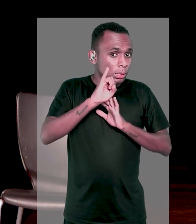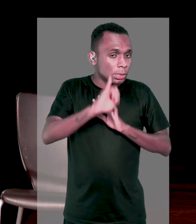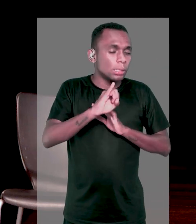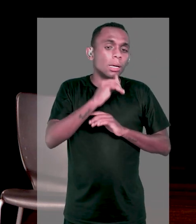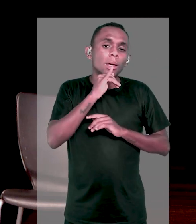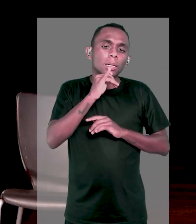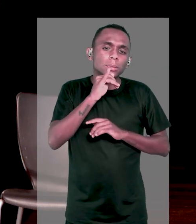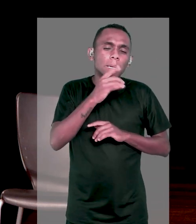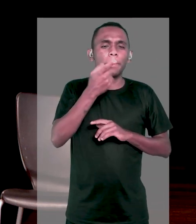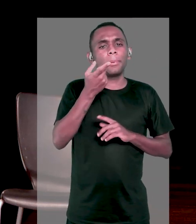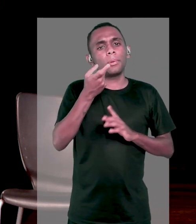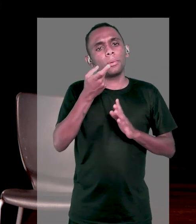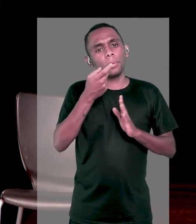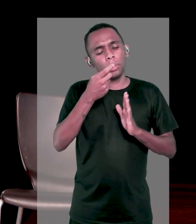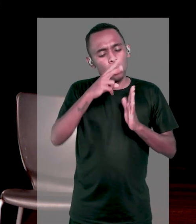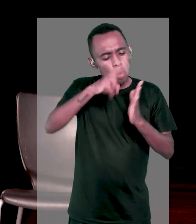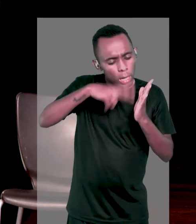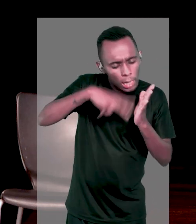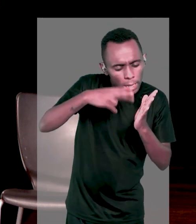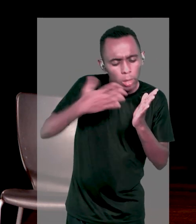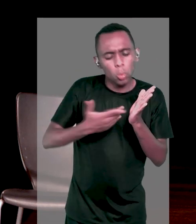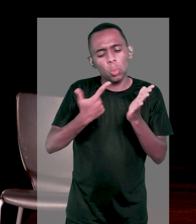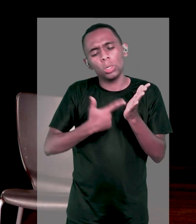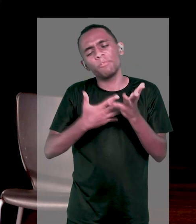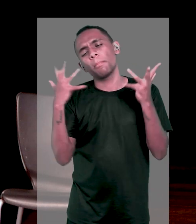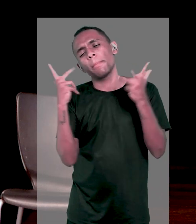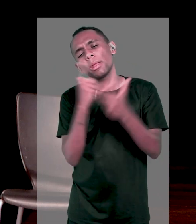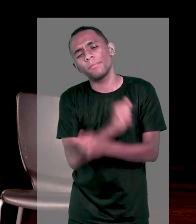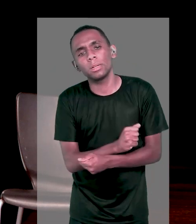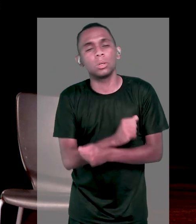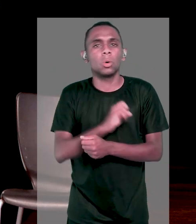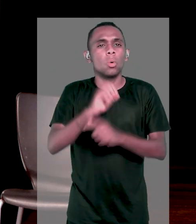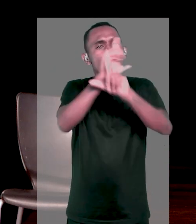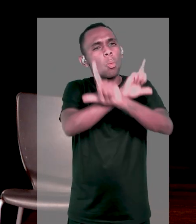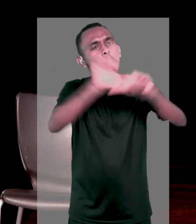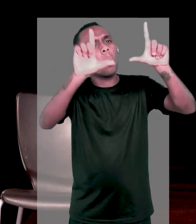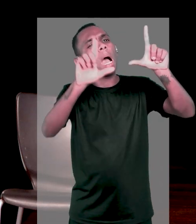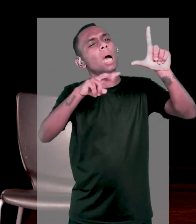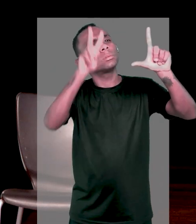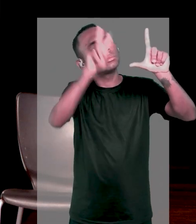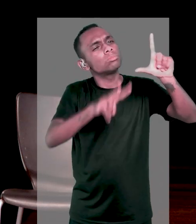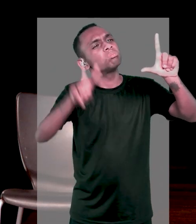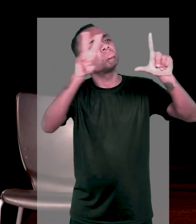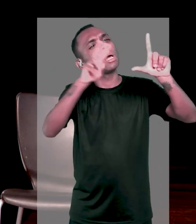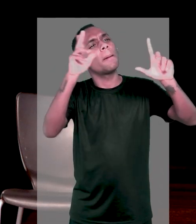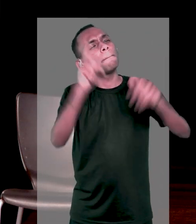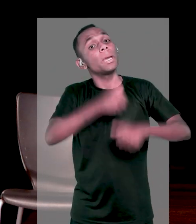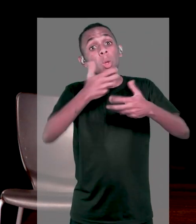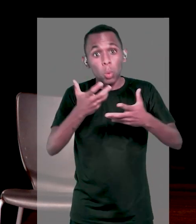o que é esse infinito estético é o fato de que a obra nos solicita